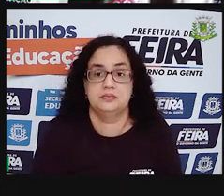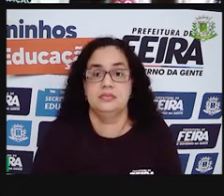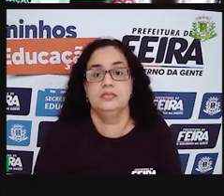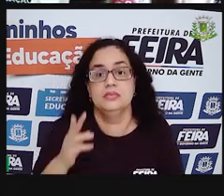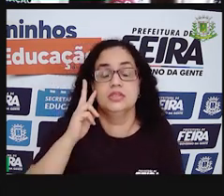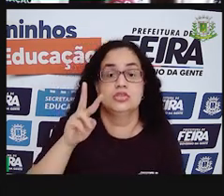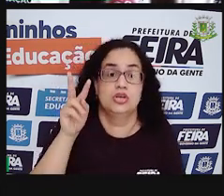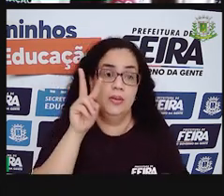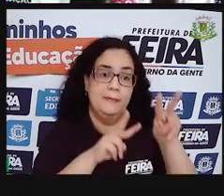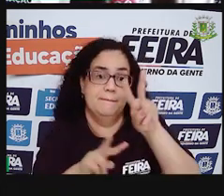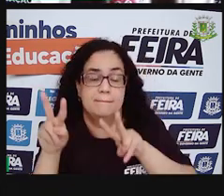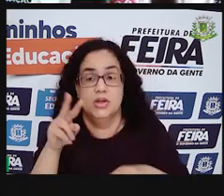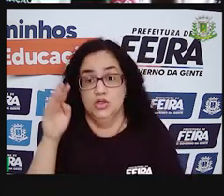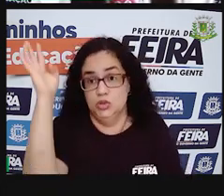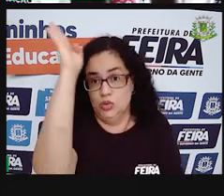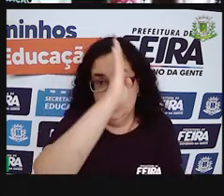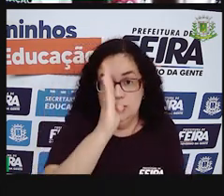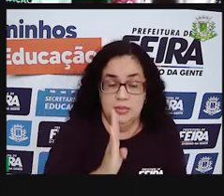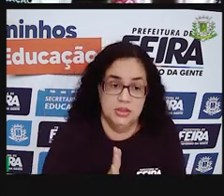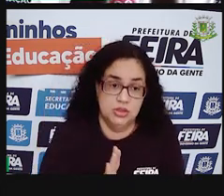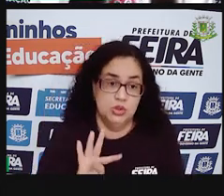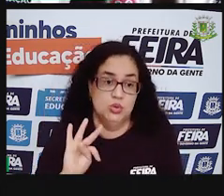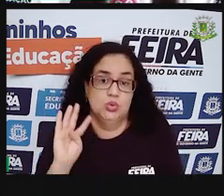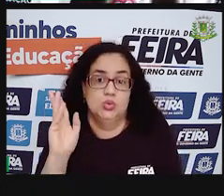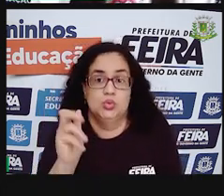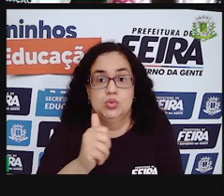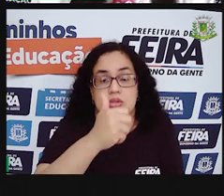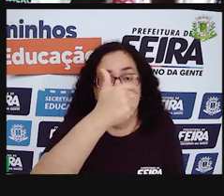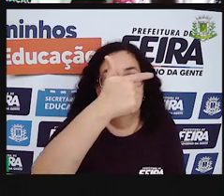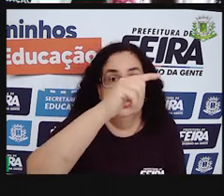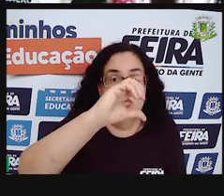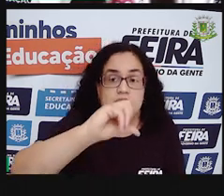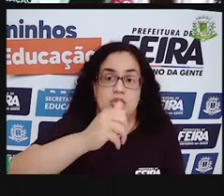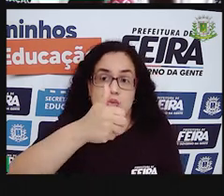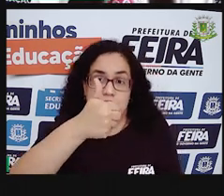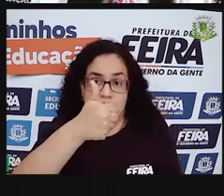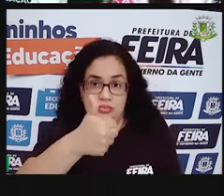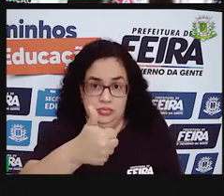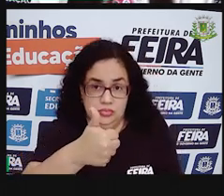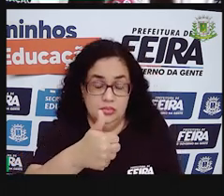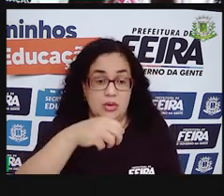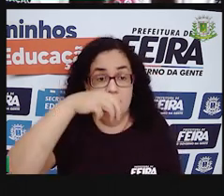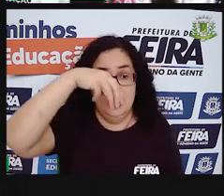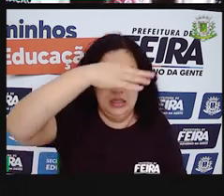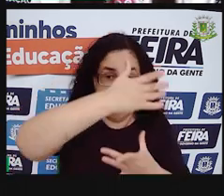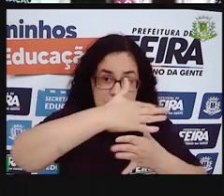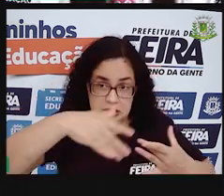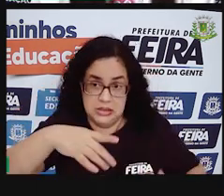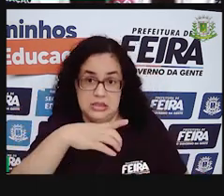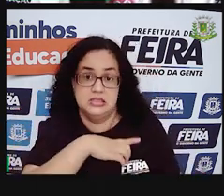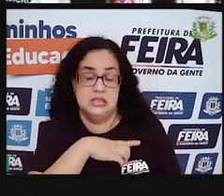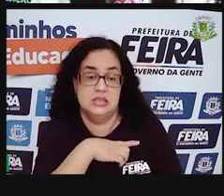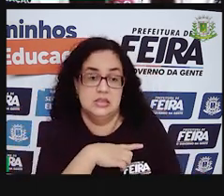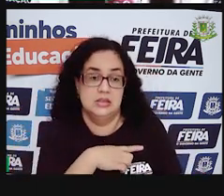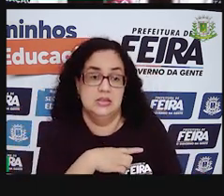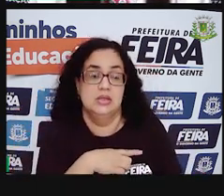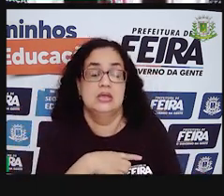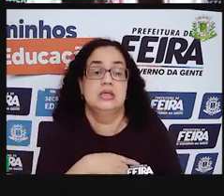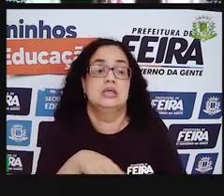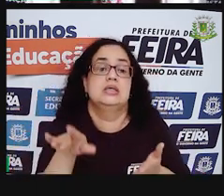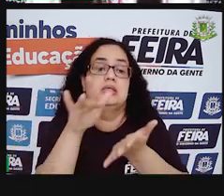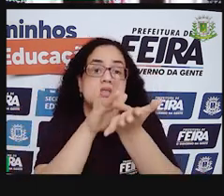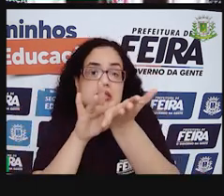A gente observa aí que no Brasil inteiro são 291 municípios